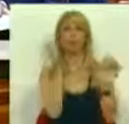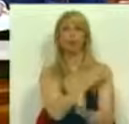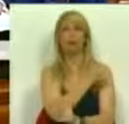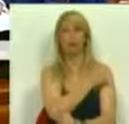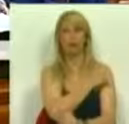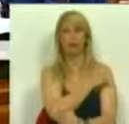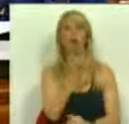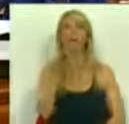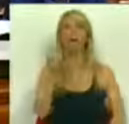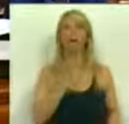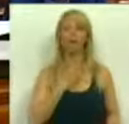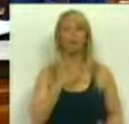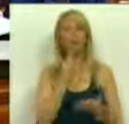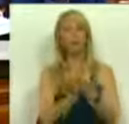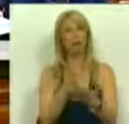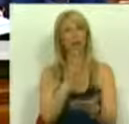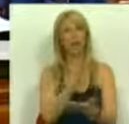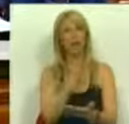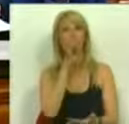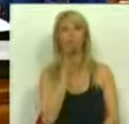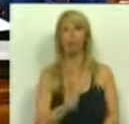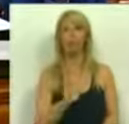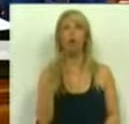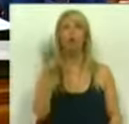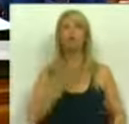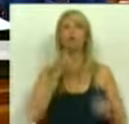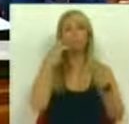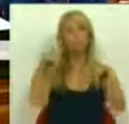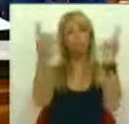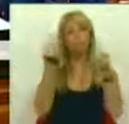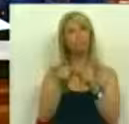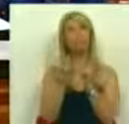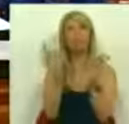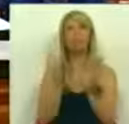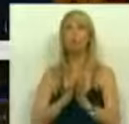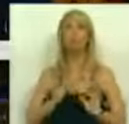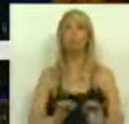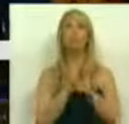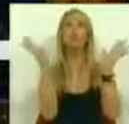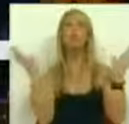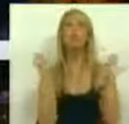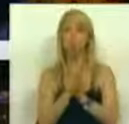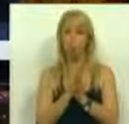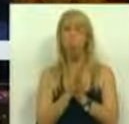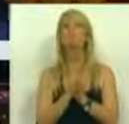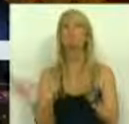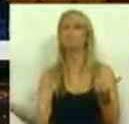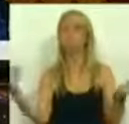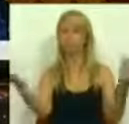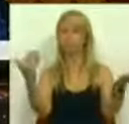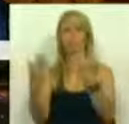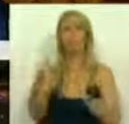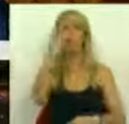traz respostas para essas famílias. O PSD mostra assim que todos, mas todos, estão chamados a fazer